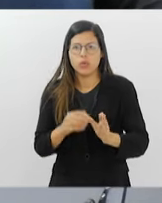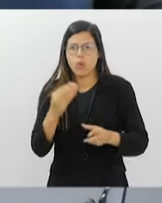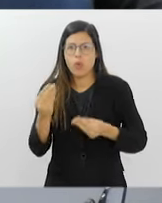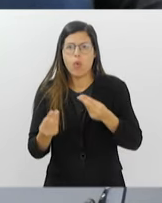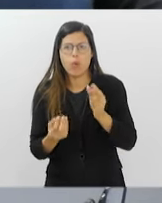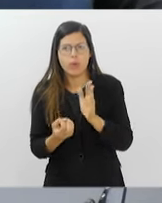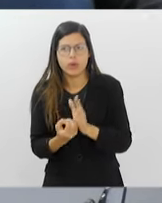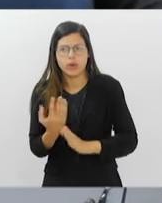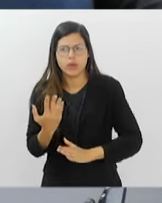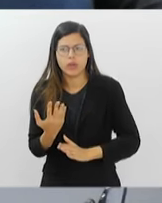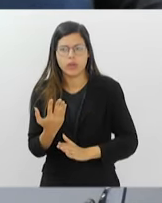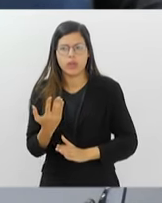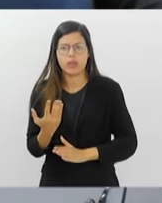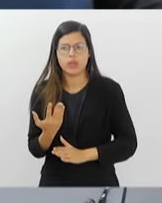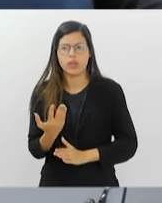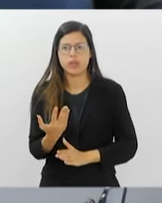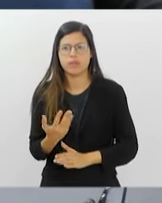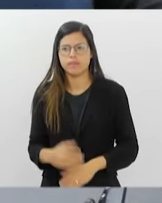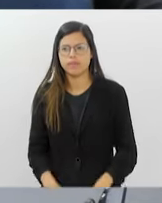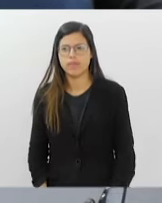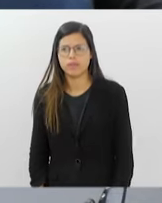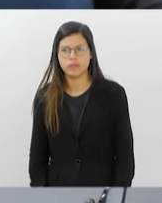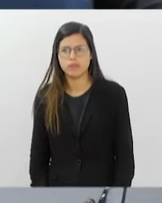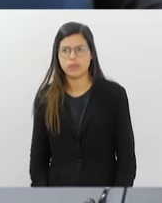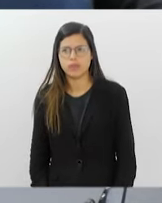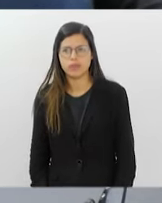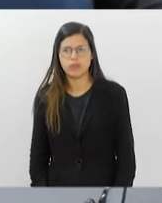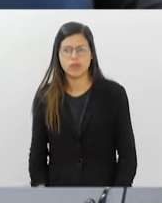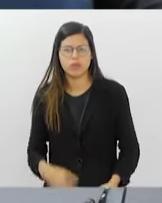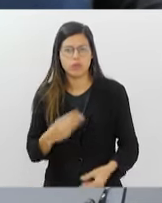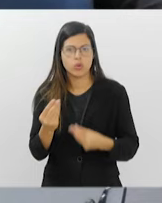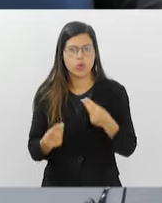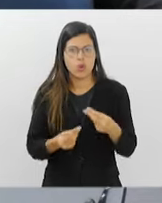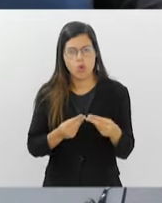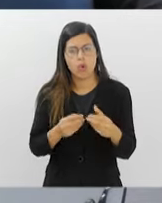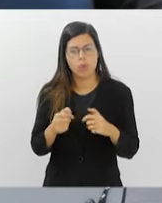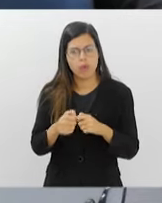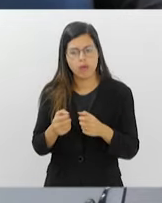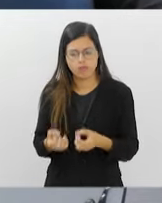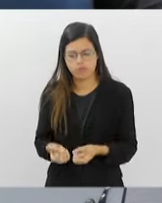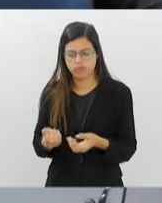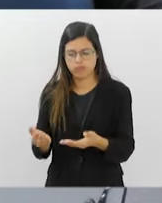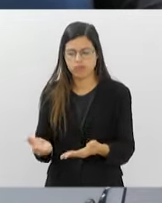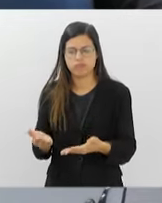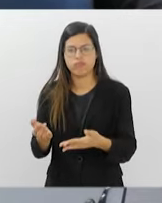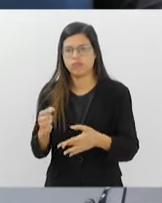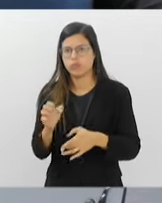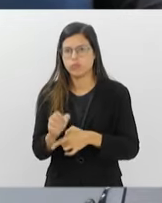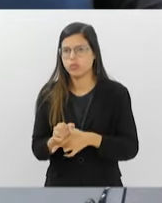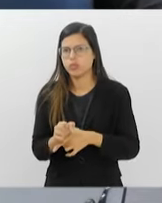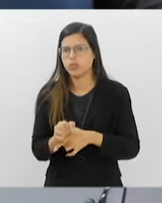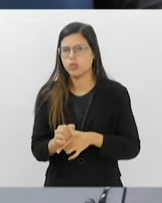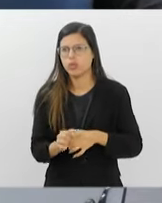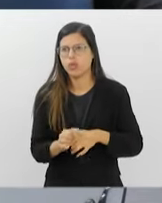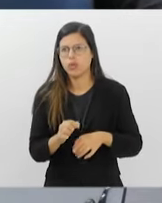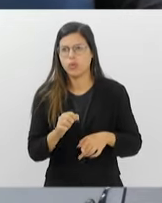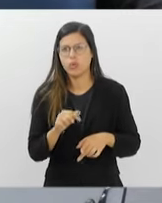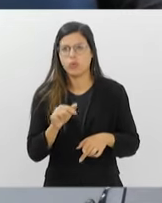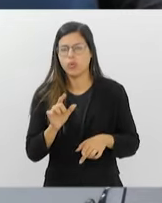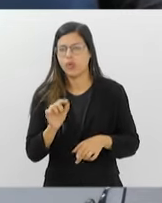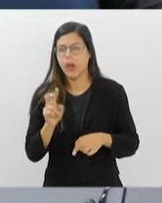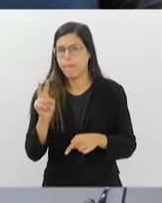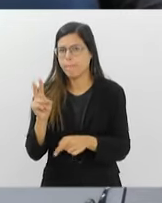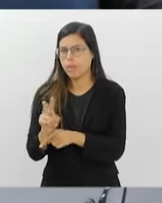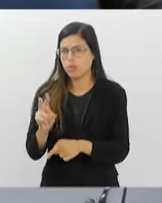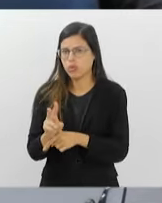e de que maneira ela retribui ao estado aquilo que é da população de direito que é a proteção e a